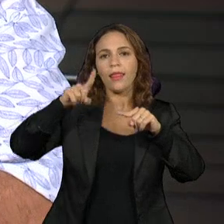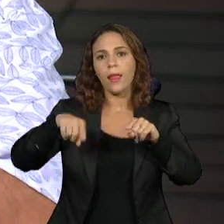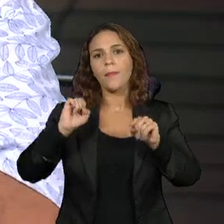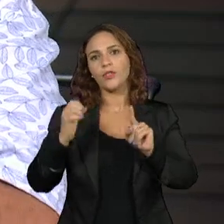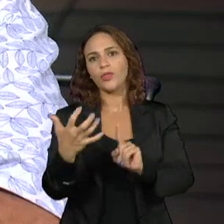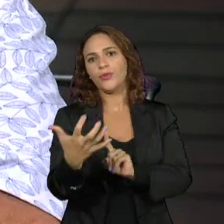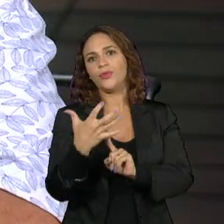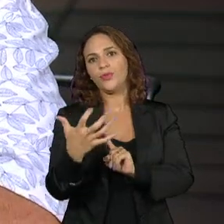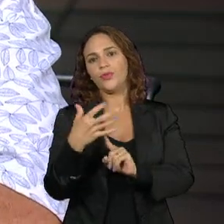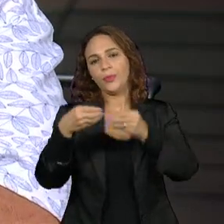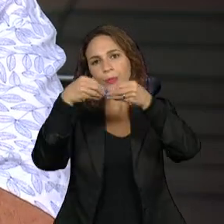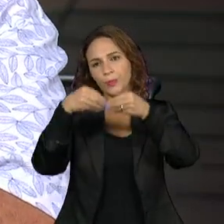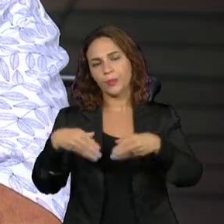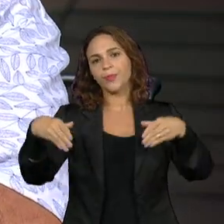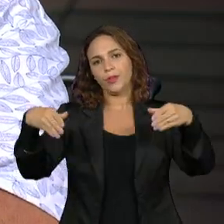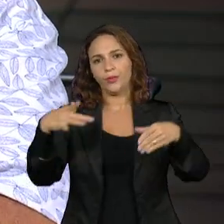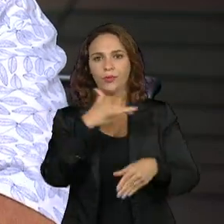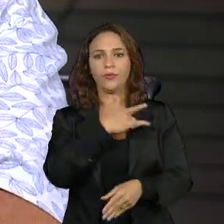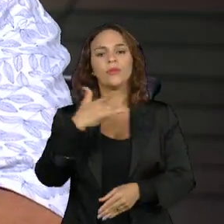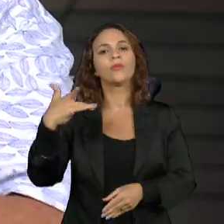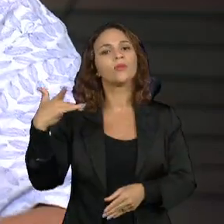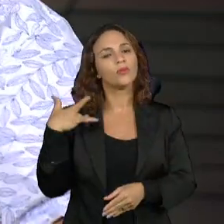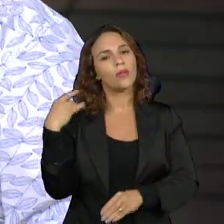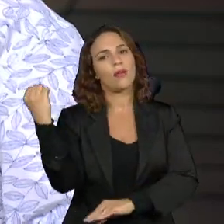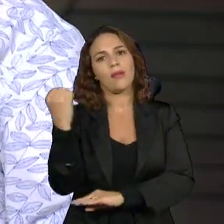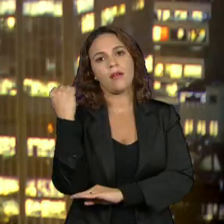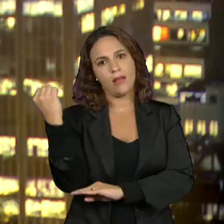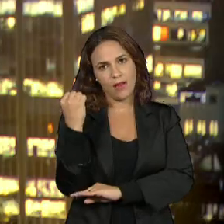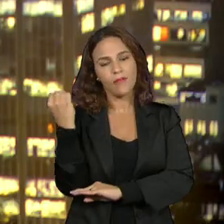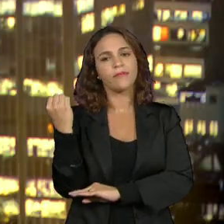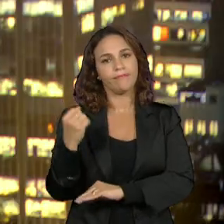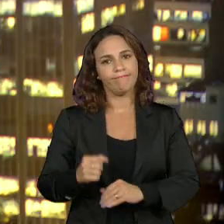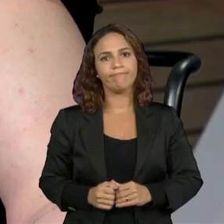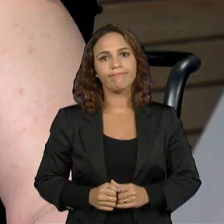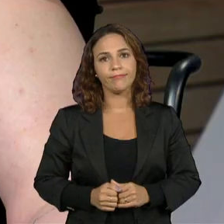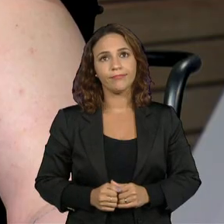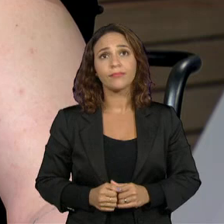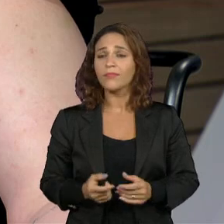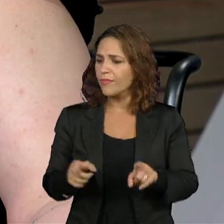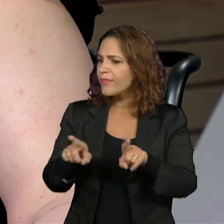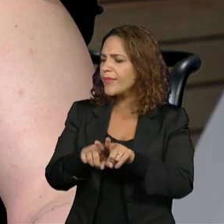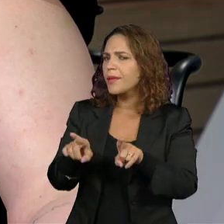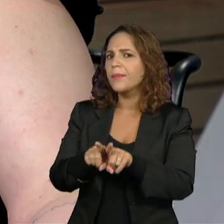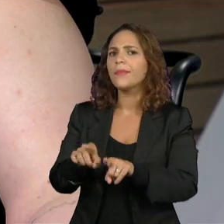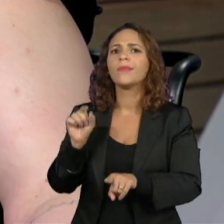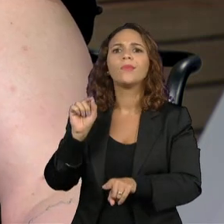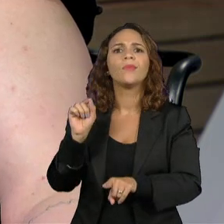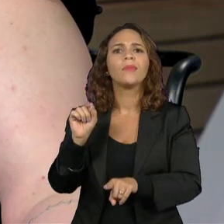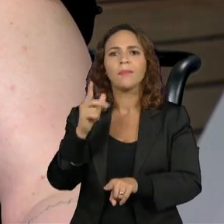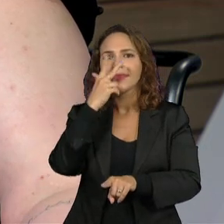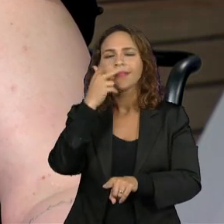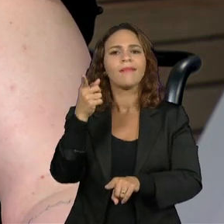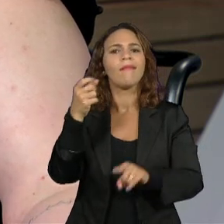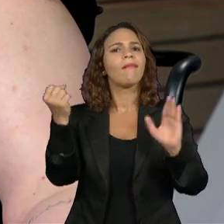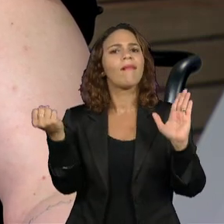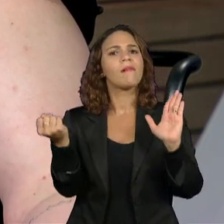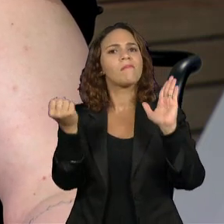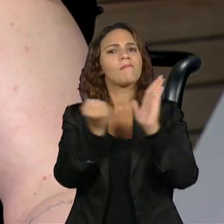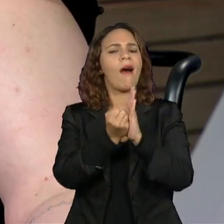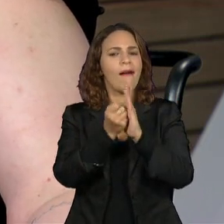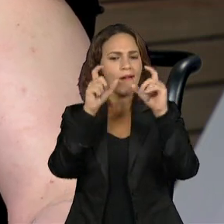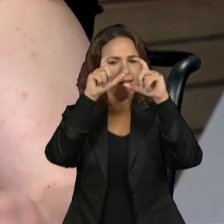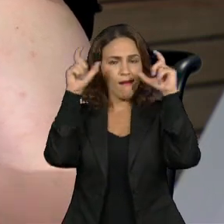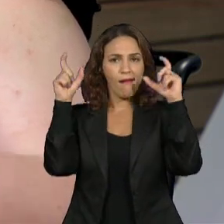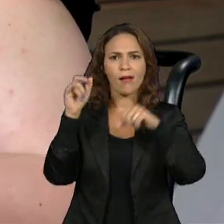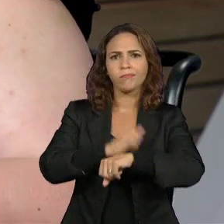no cuidado pode gerar danos graves e rápidos. E não só isso, né? Bate muito no estigma da pessoa gorda também.